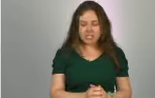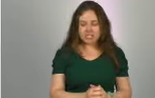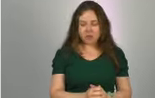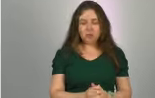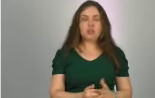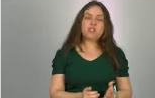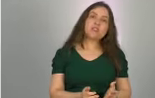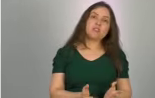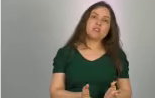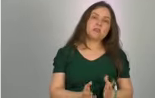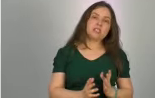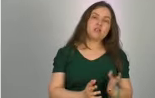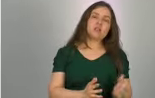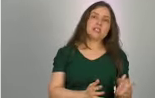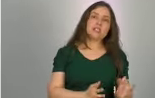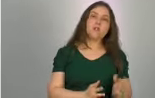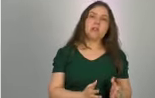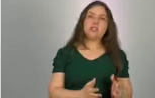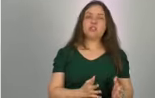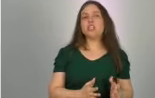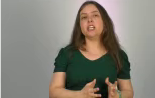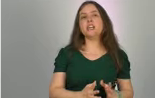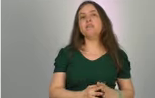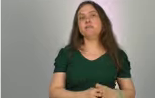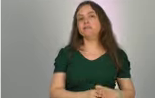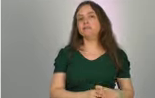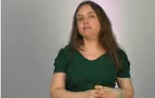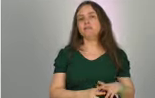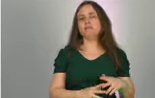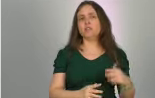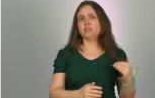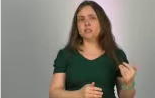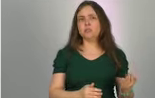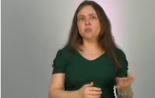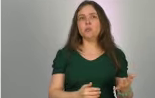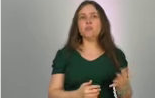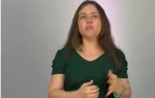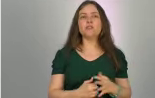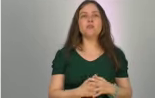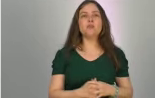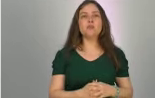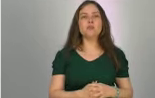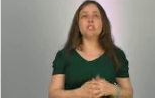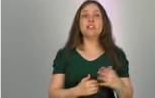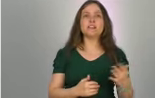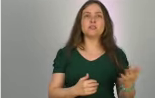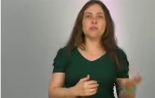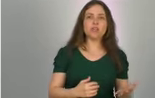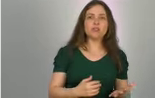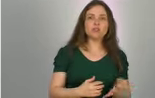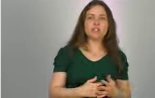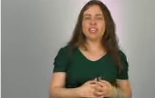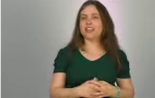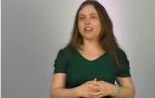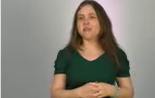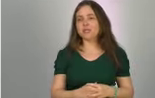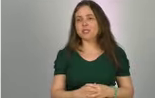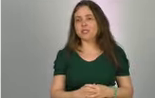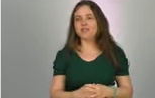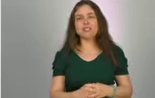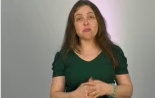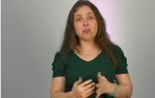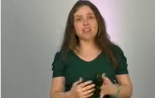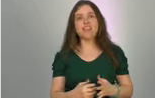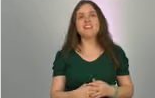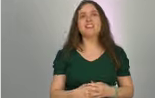preservar Como eu disse nós temos essa coleção bem antiga nós temos o primeiro volume do Index médicos